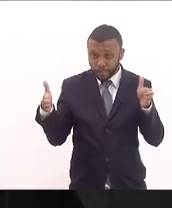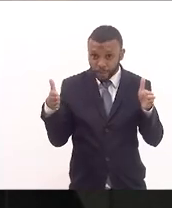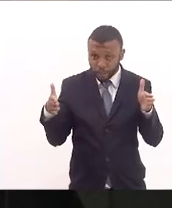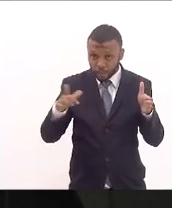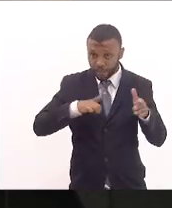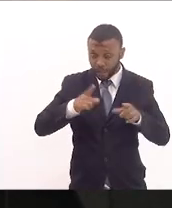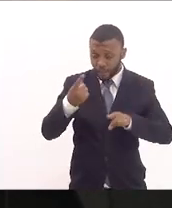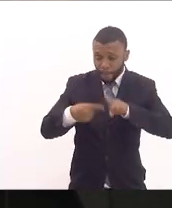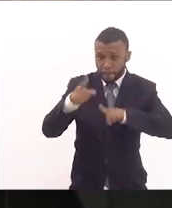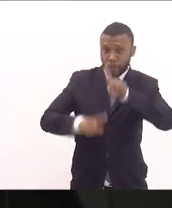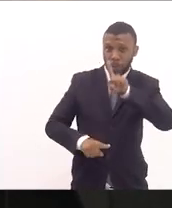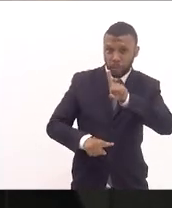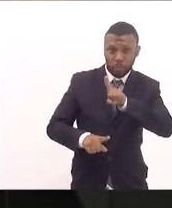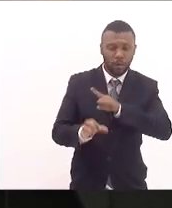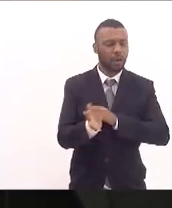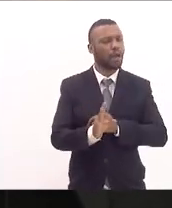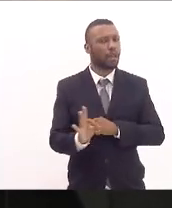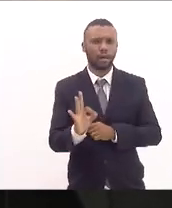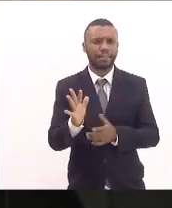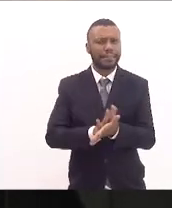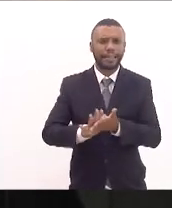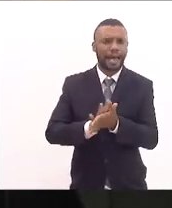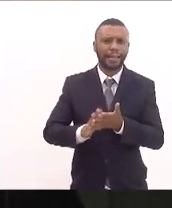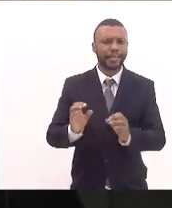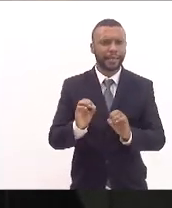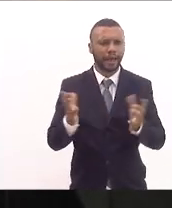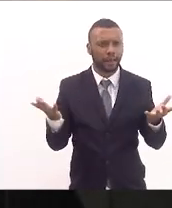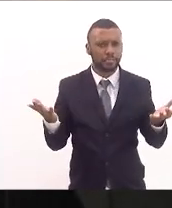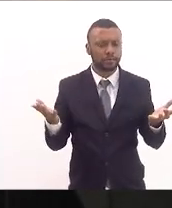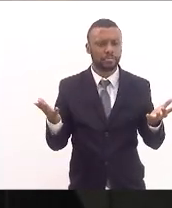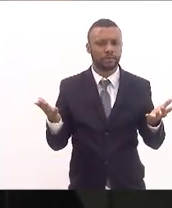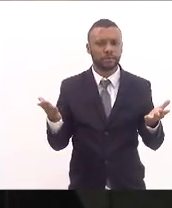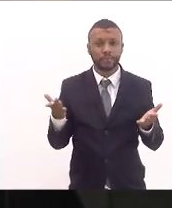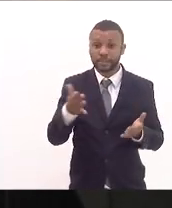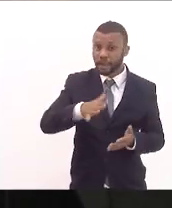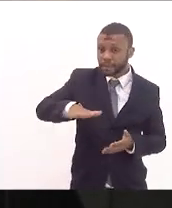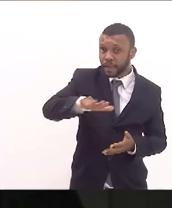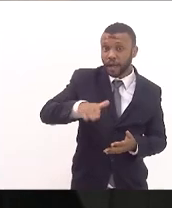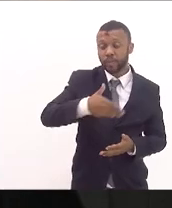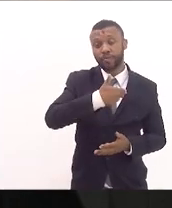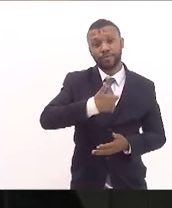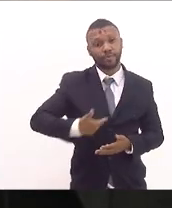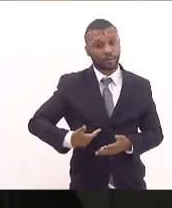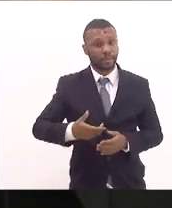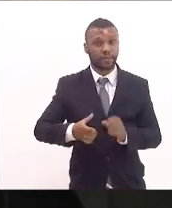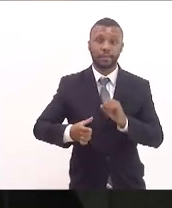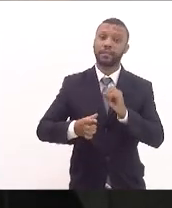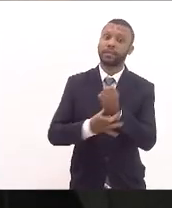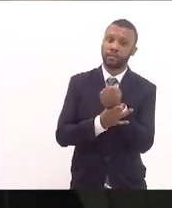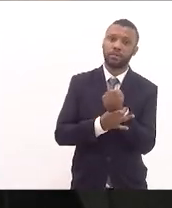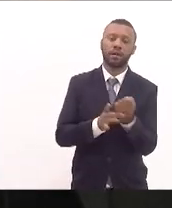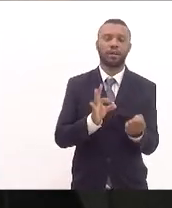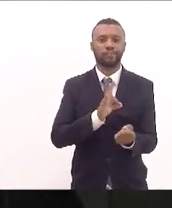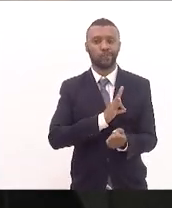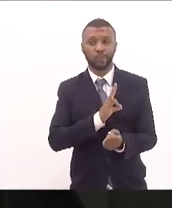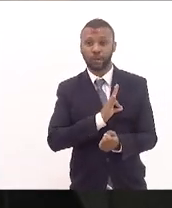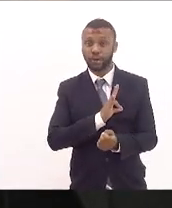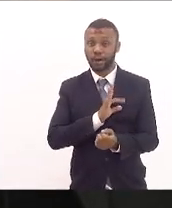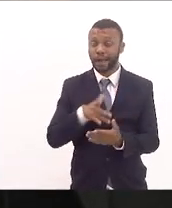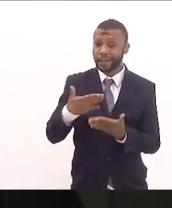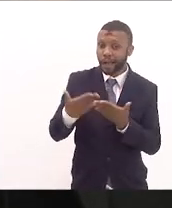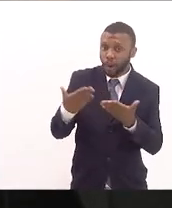e nesta área de segurança pública o governador Cláudio Castro até